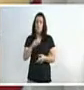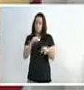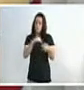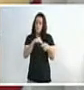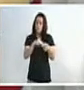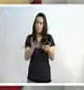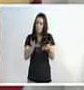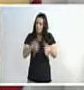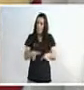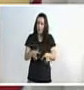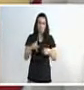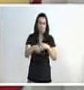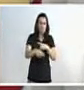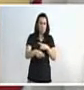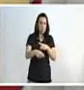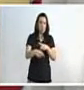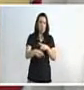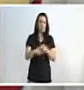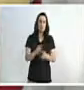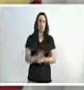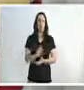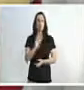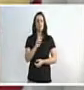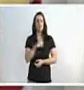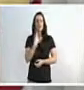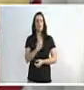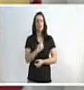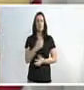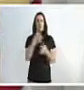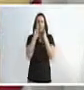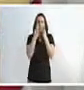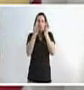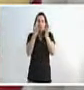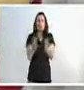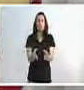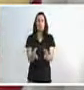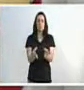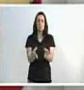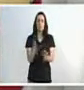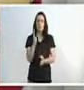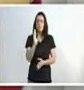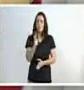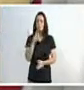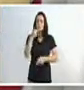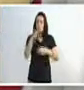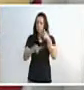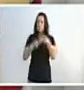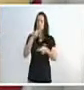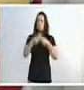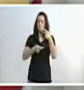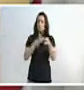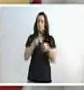quiser cortar, nós estaremos atentos. Já falei aqui nessa tribuna,